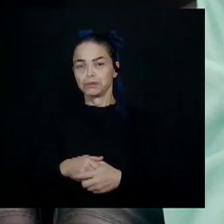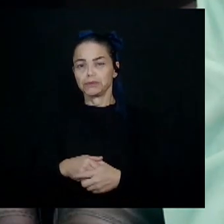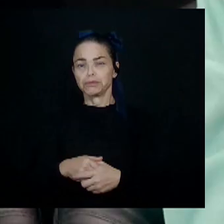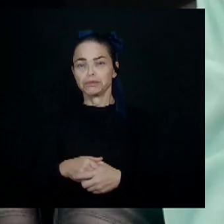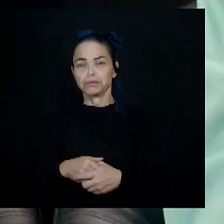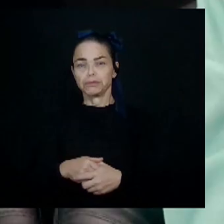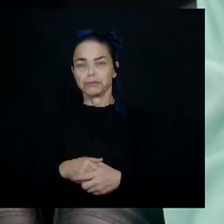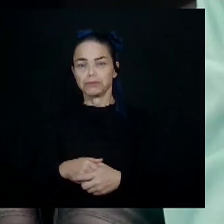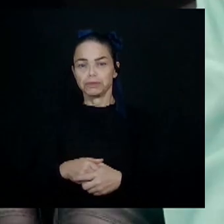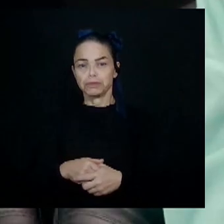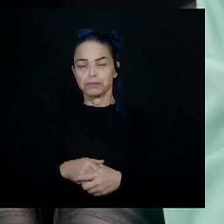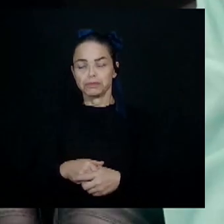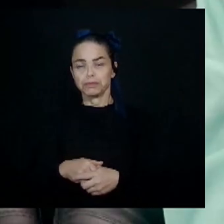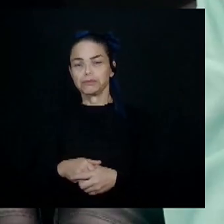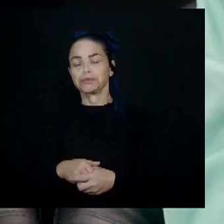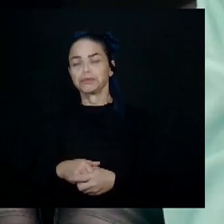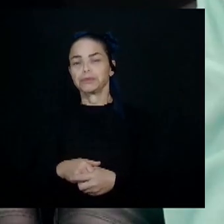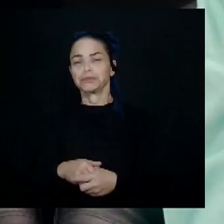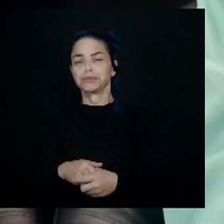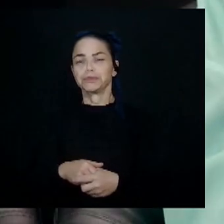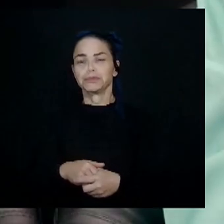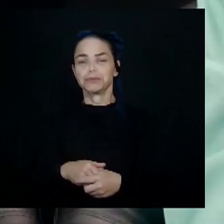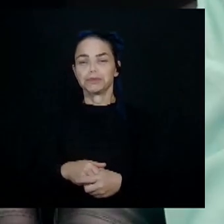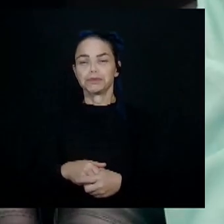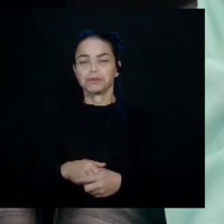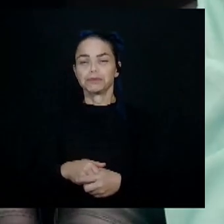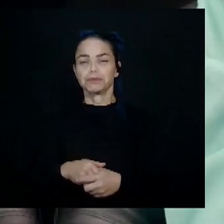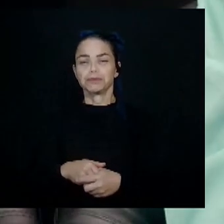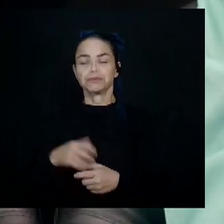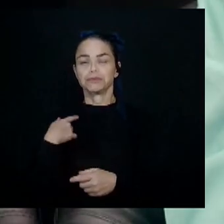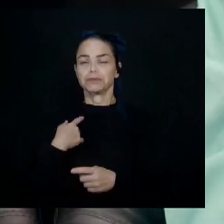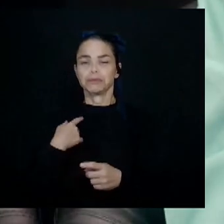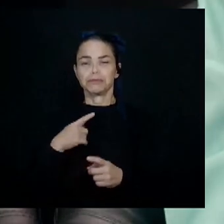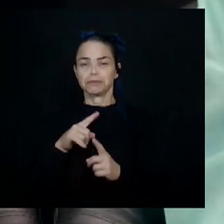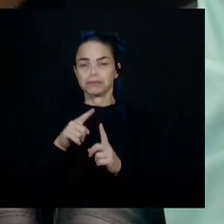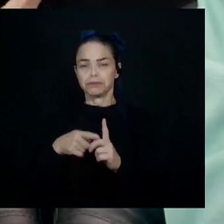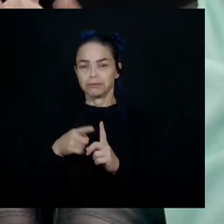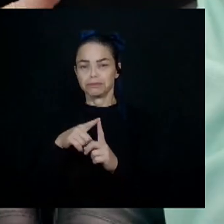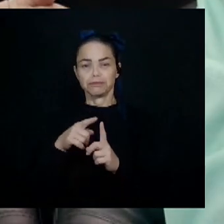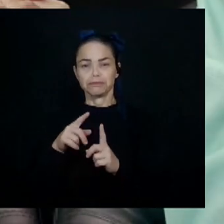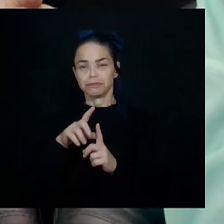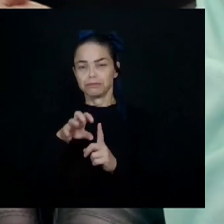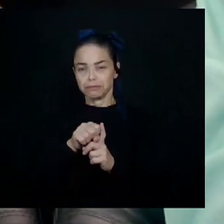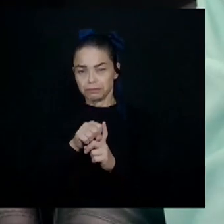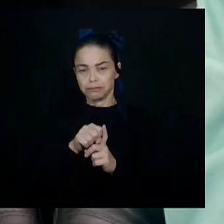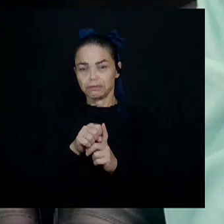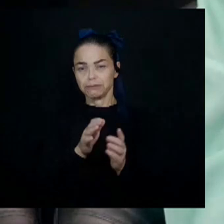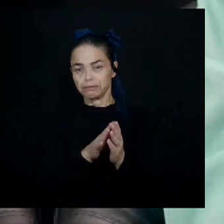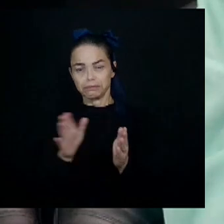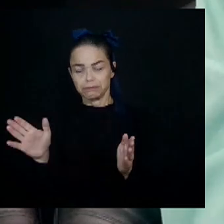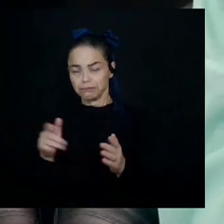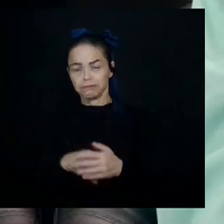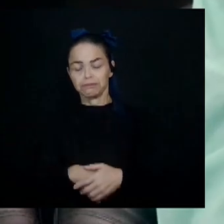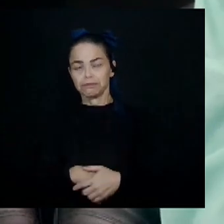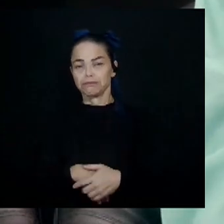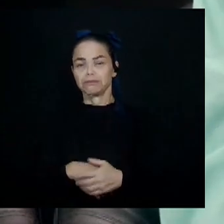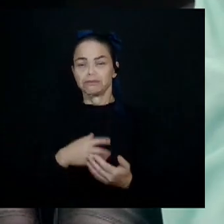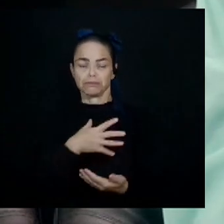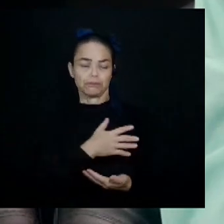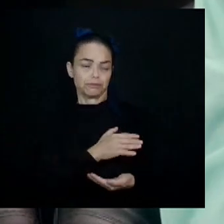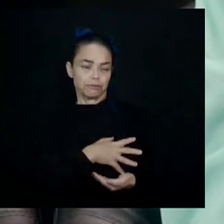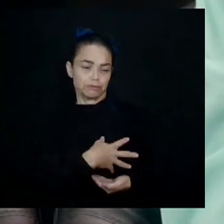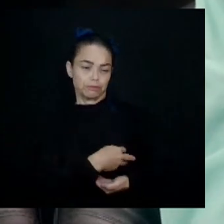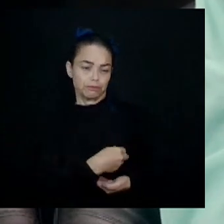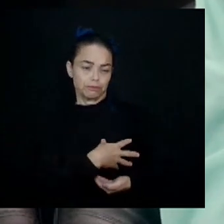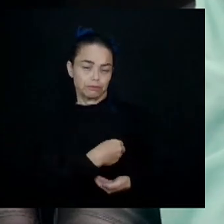e que mais? E não engravidar, não ter filhos a longo prazo, não amamentar, os estudos mostram